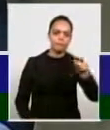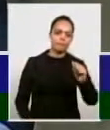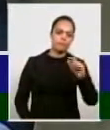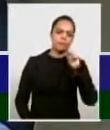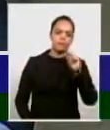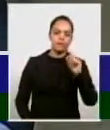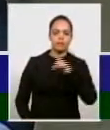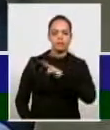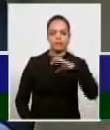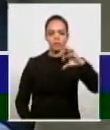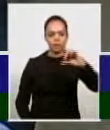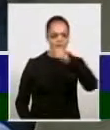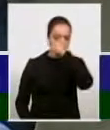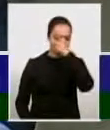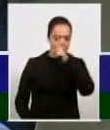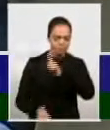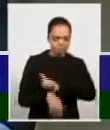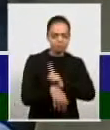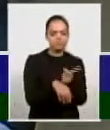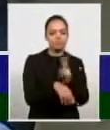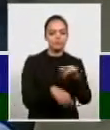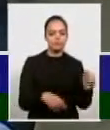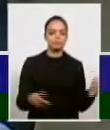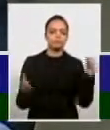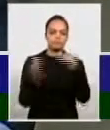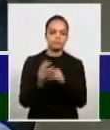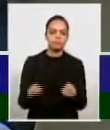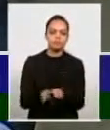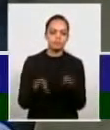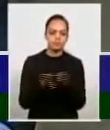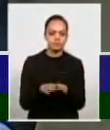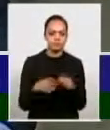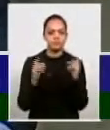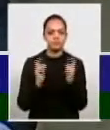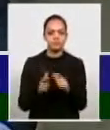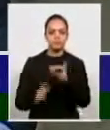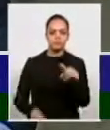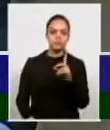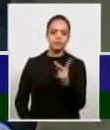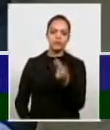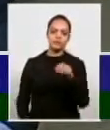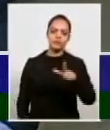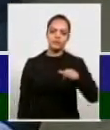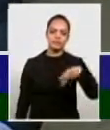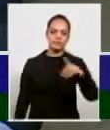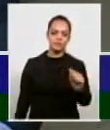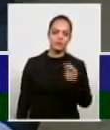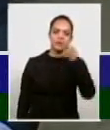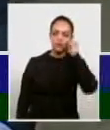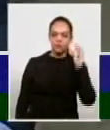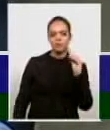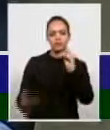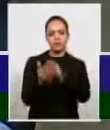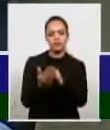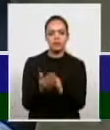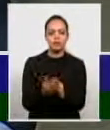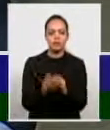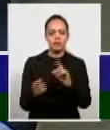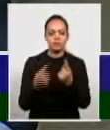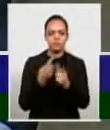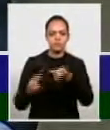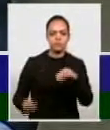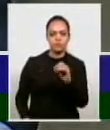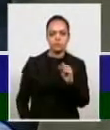mais 9 redutores vão ser colocados ali no Jardim Holanda. Ontem foi colocado na José